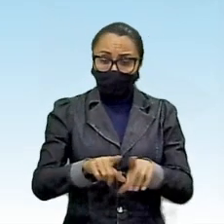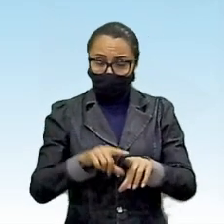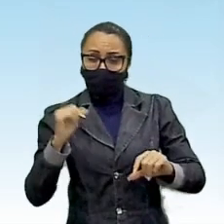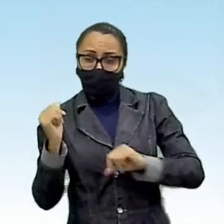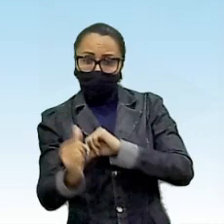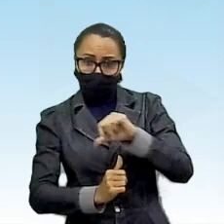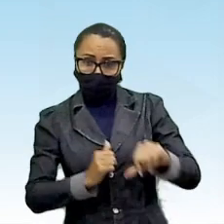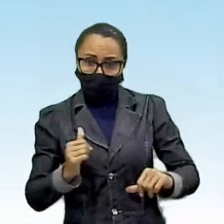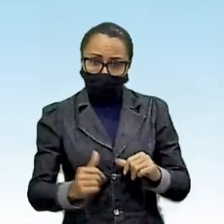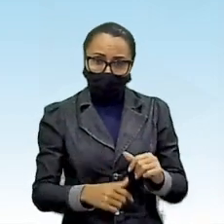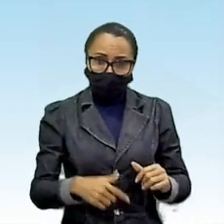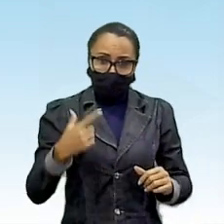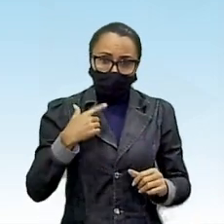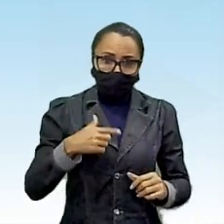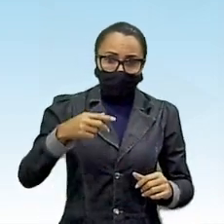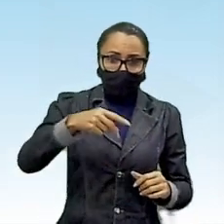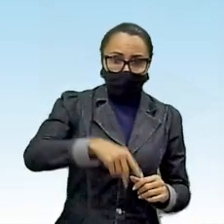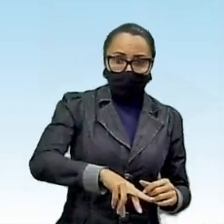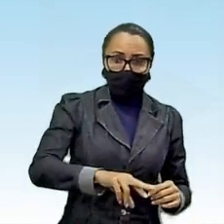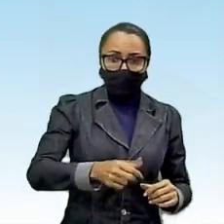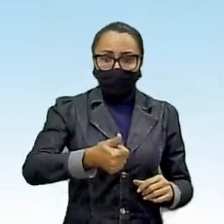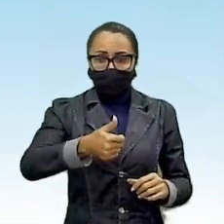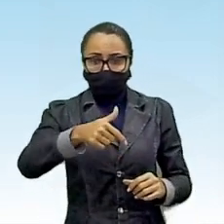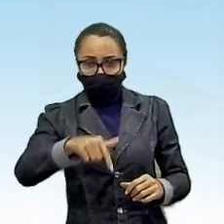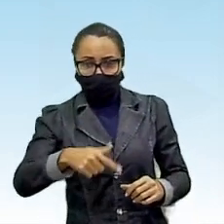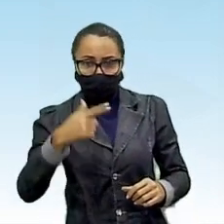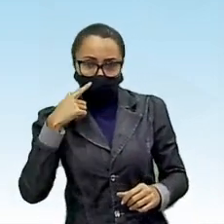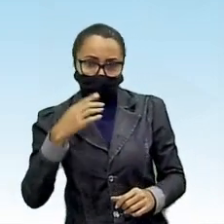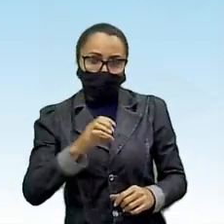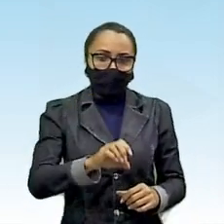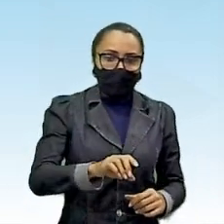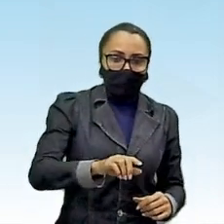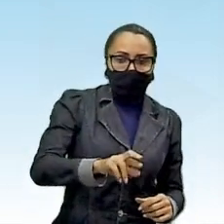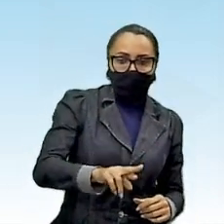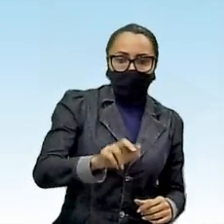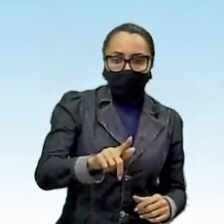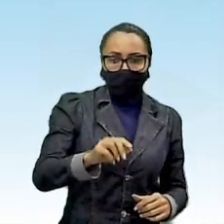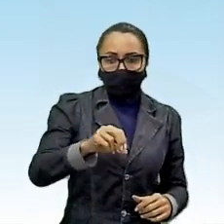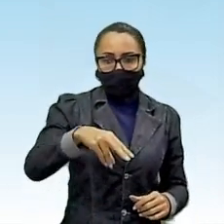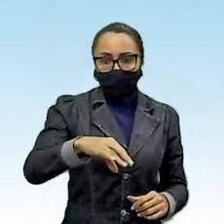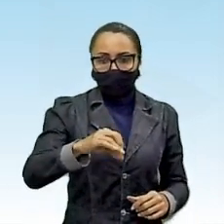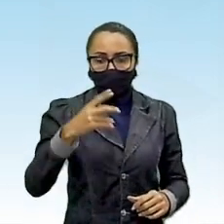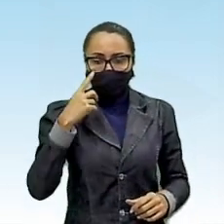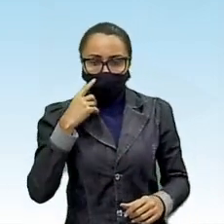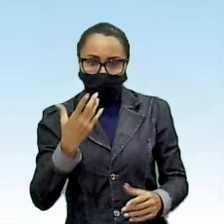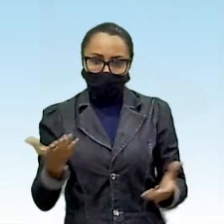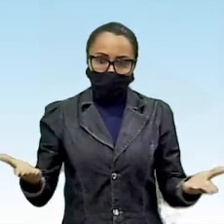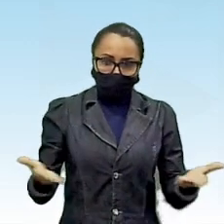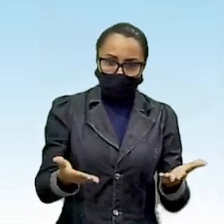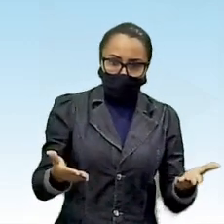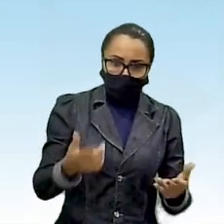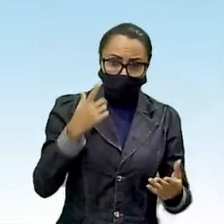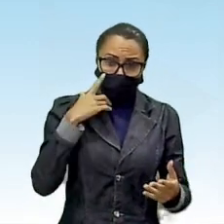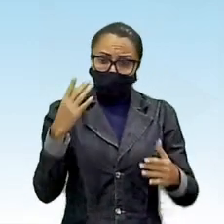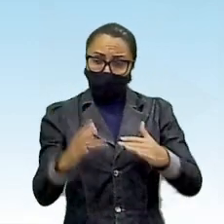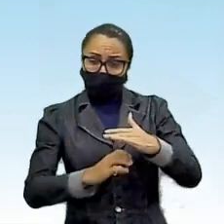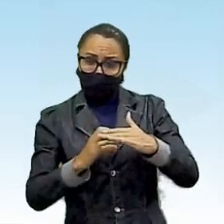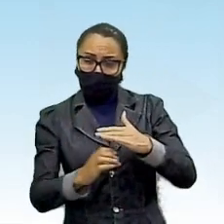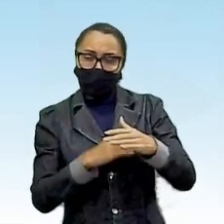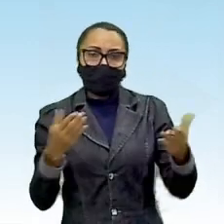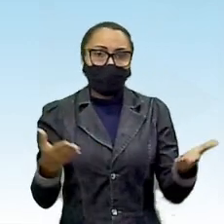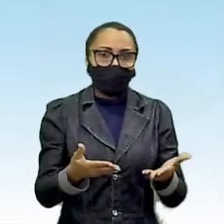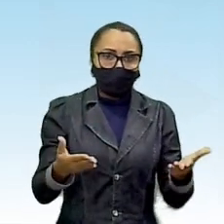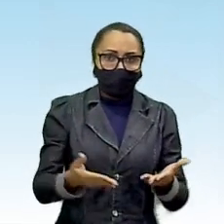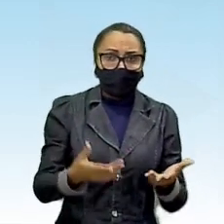modificou, nossa conhecida NR17 de ergonomia, também entrou em vigor esse ano. E aí a empresa hoje ela